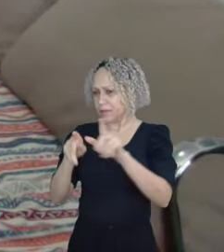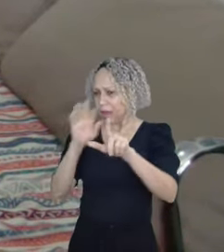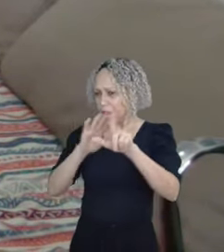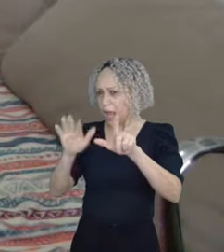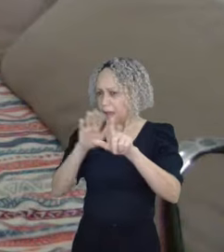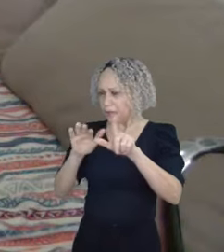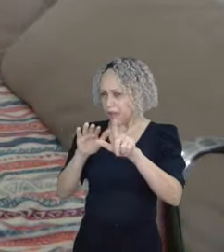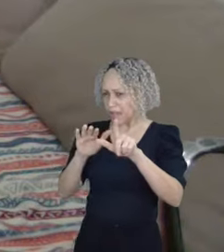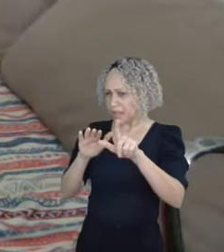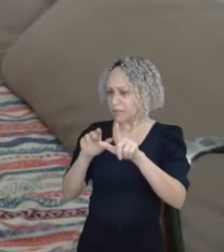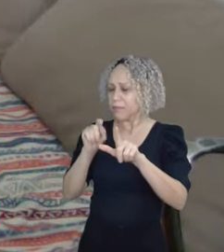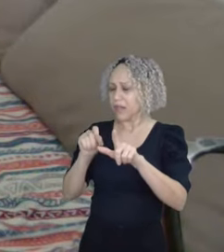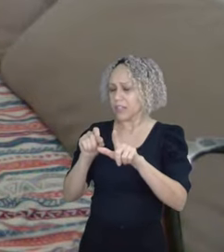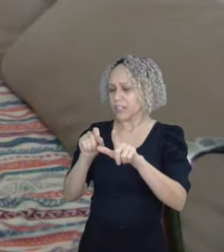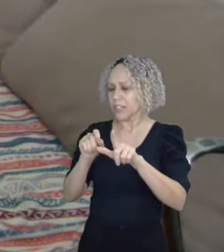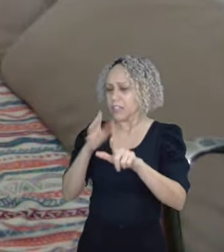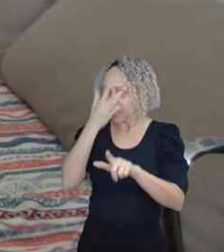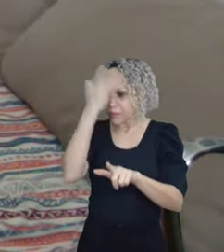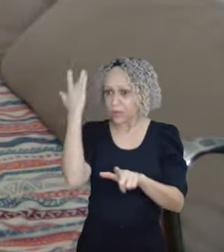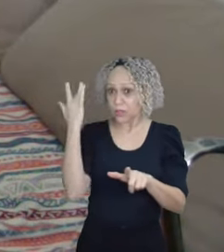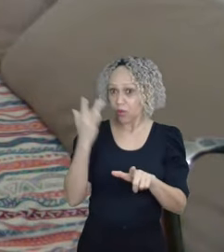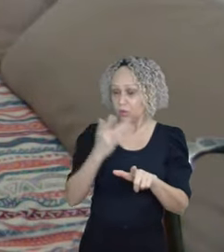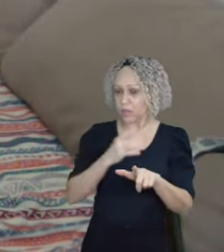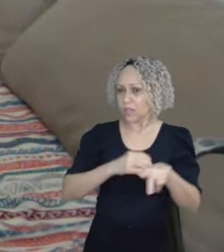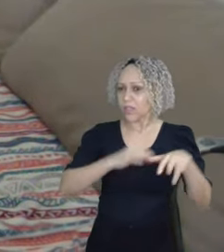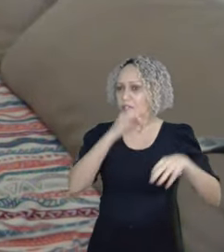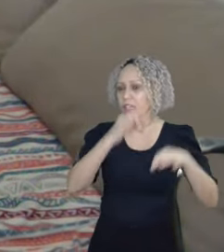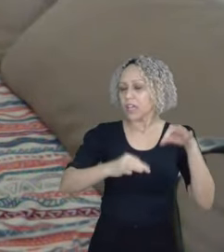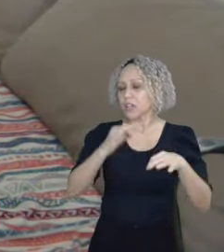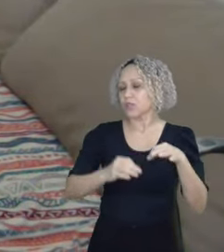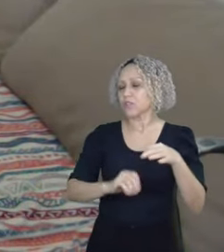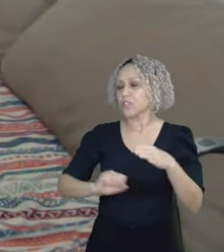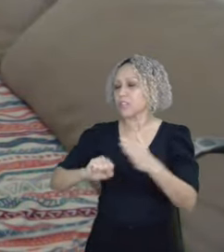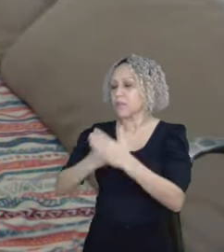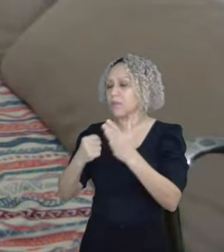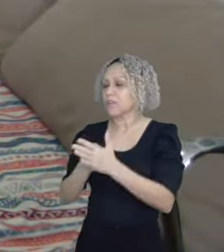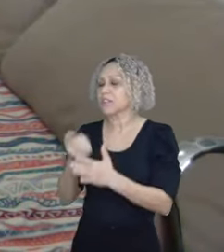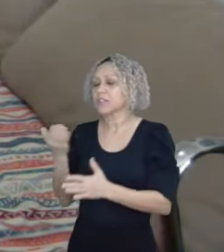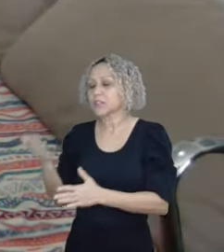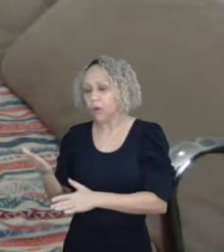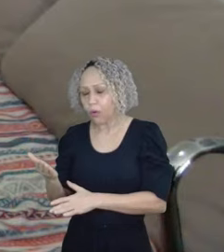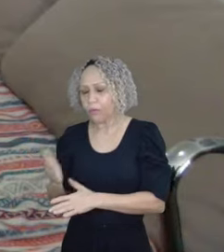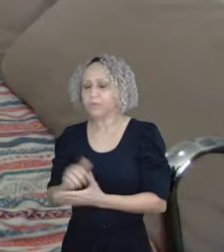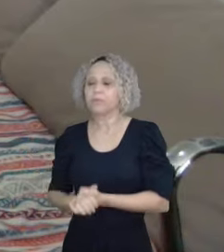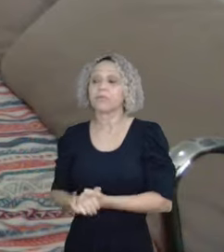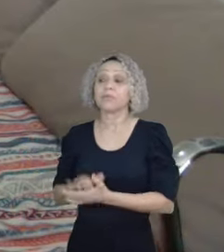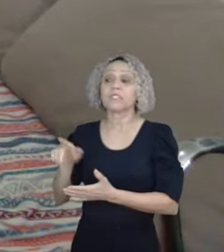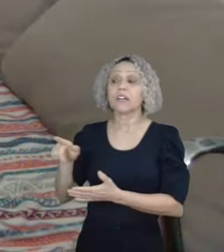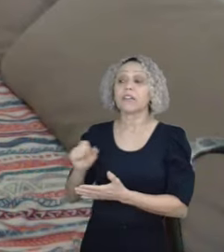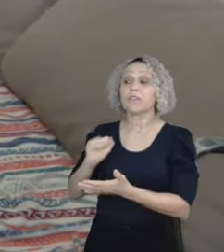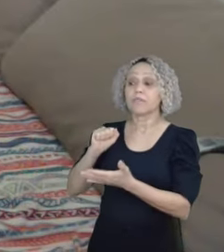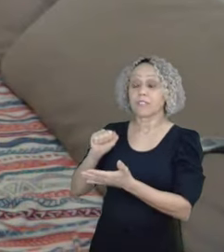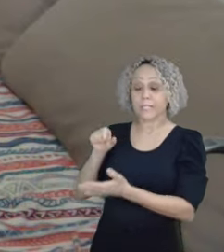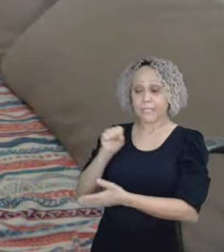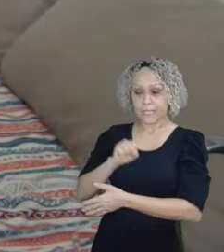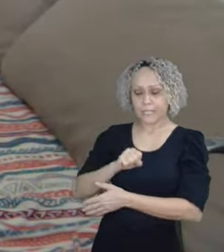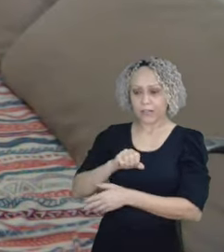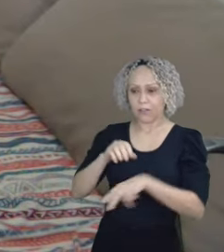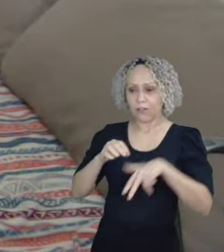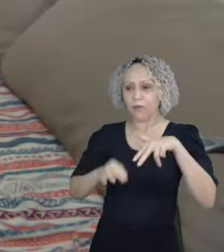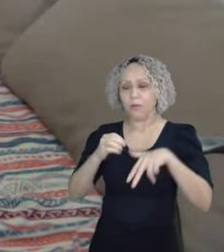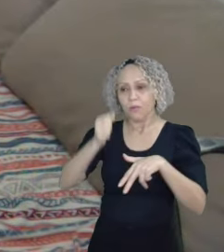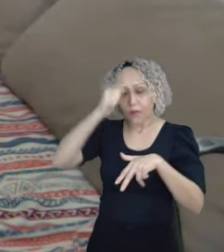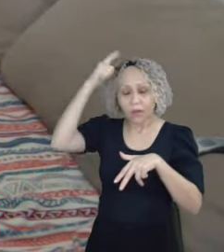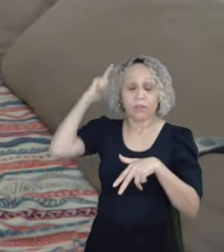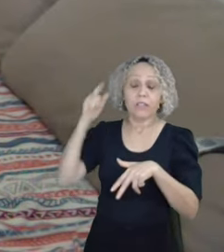multa aí de R$100 mil por dia por perfil que eventualmente possa voltar a funcionar, né? Coisa que o falastrão